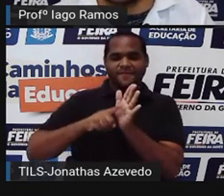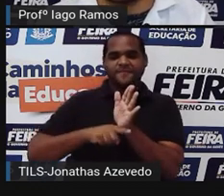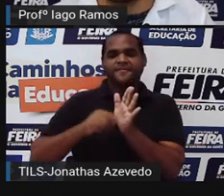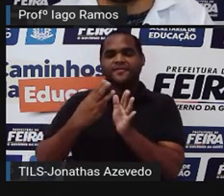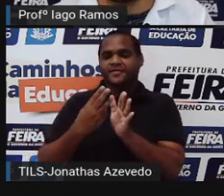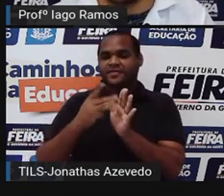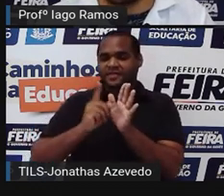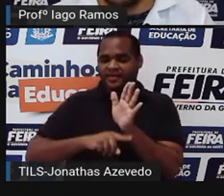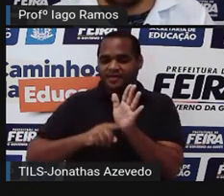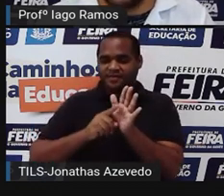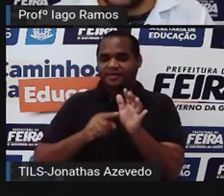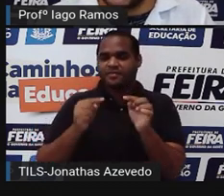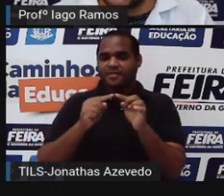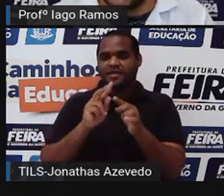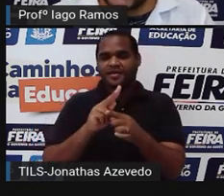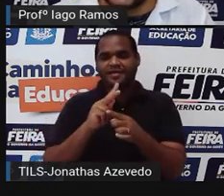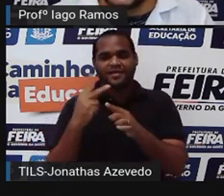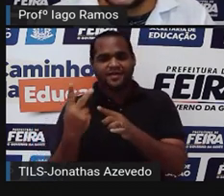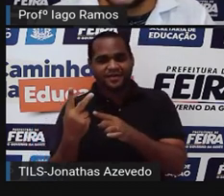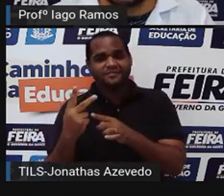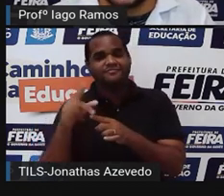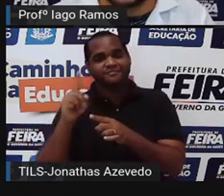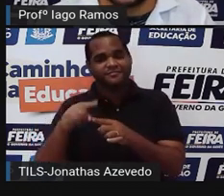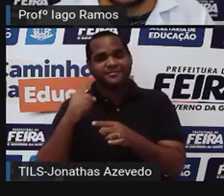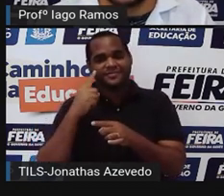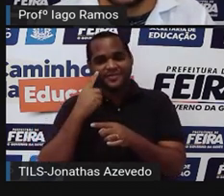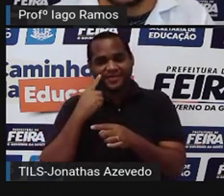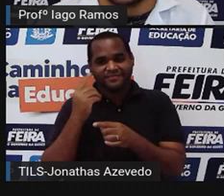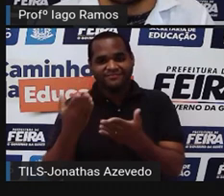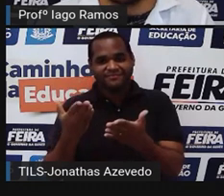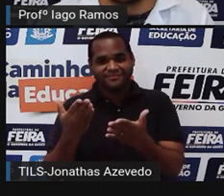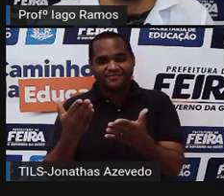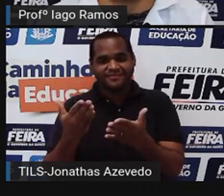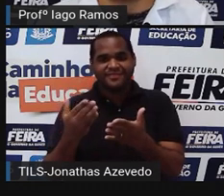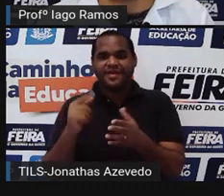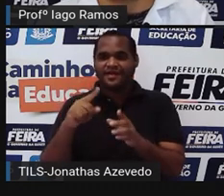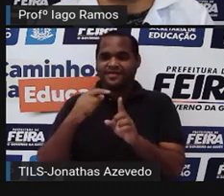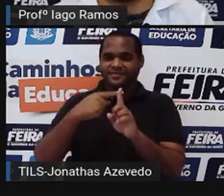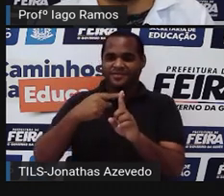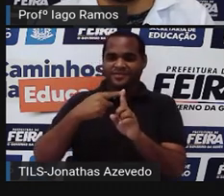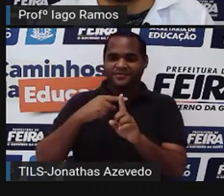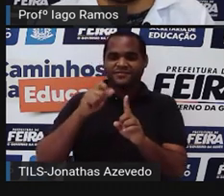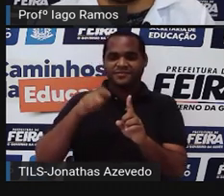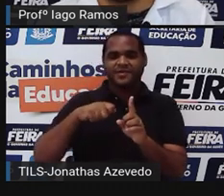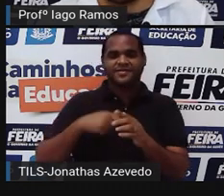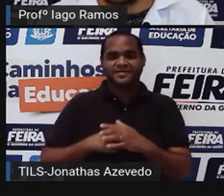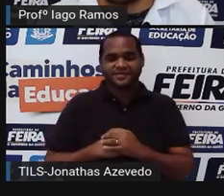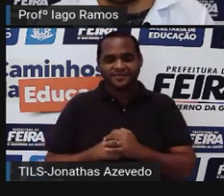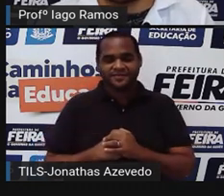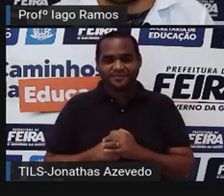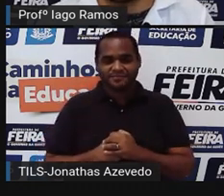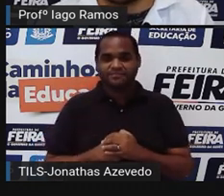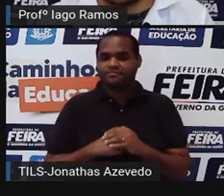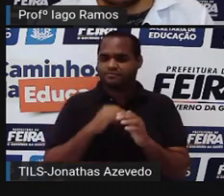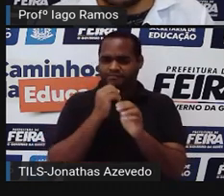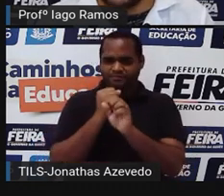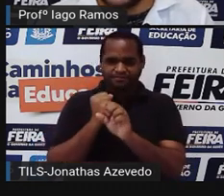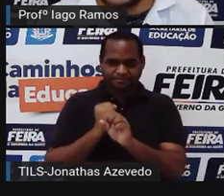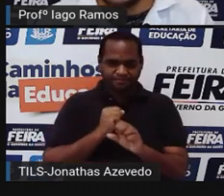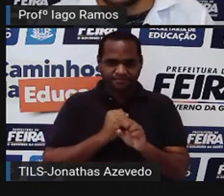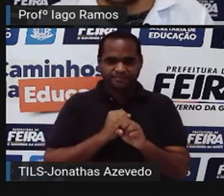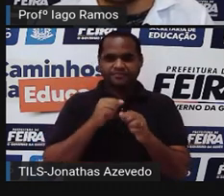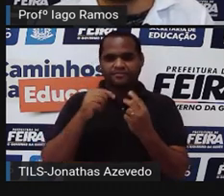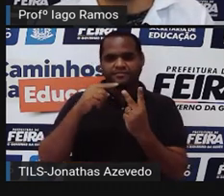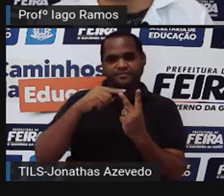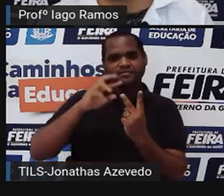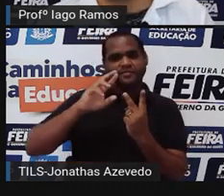3 negativo é o oposto do coeficiente B aqui, ó, que é positivo, tá? A soma das raízes dá o oposto